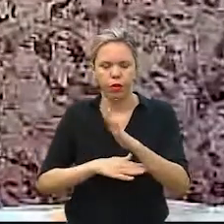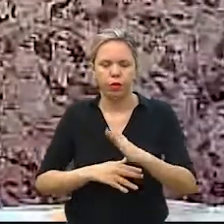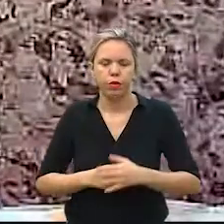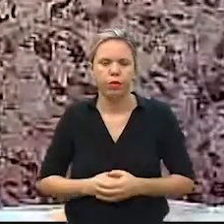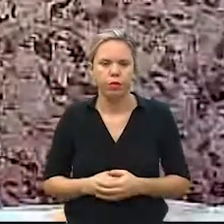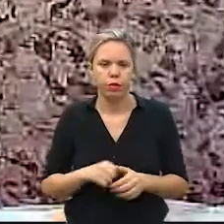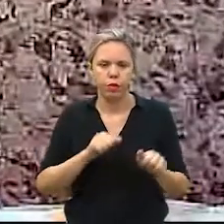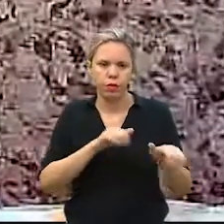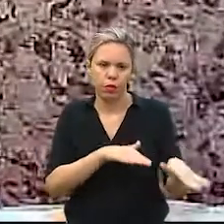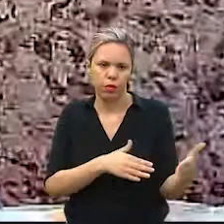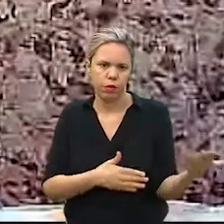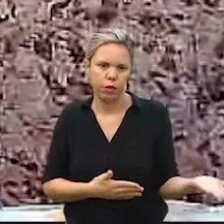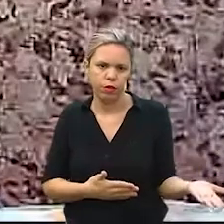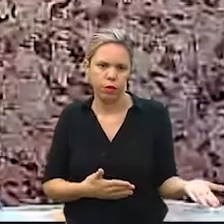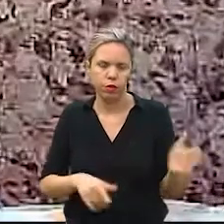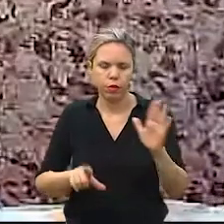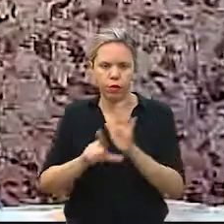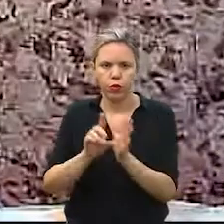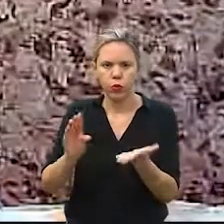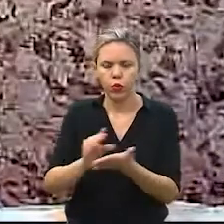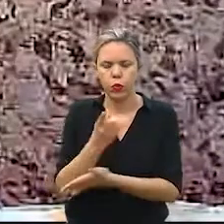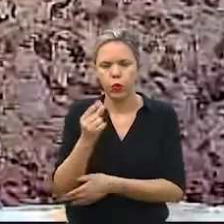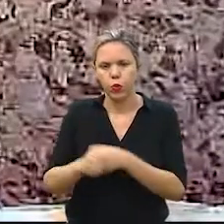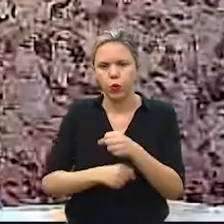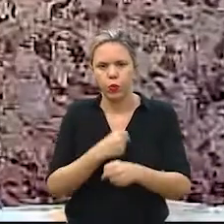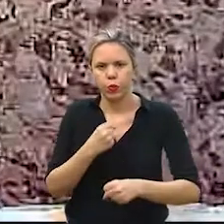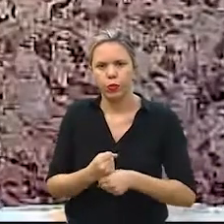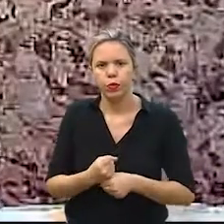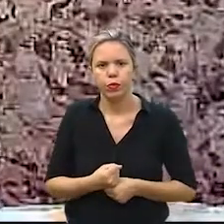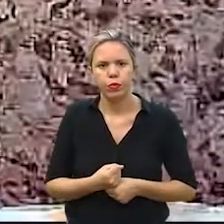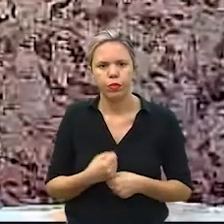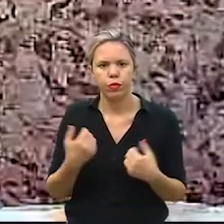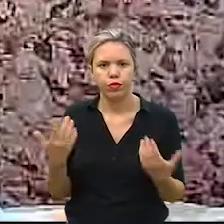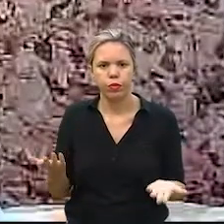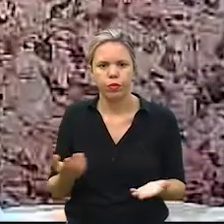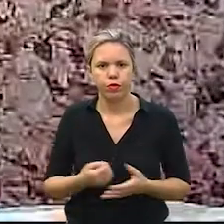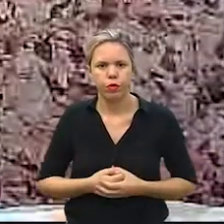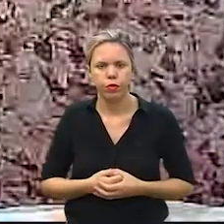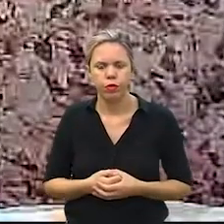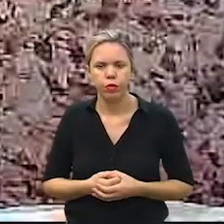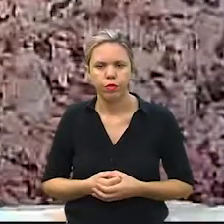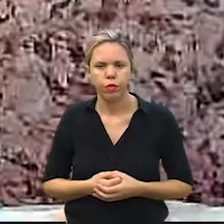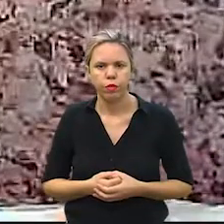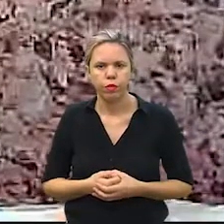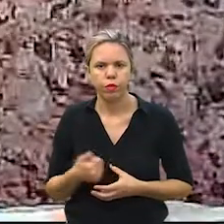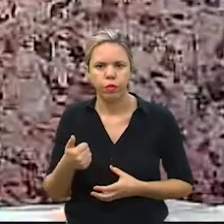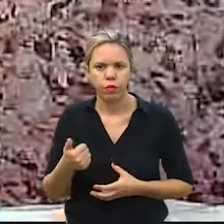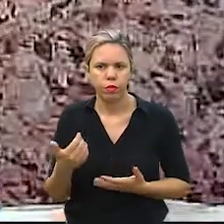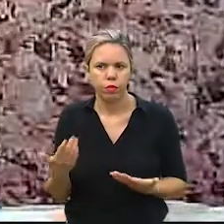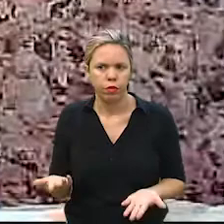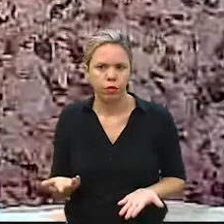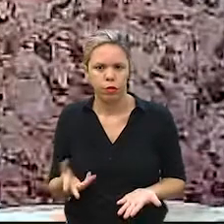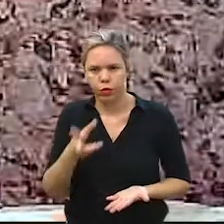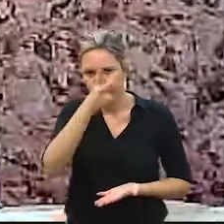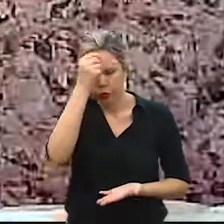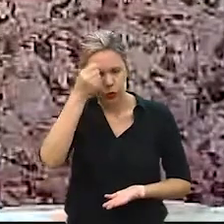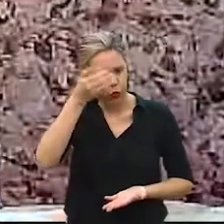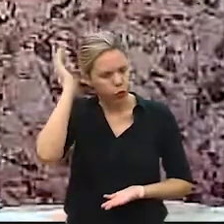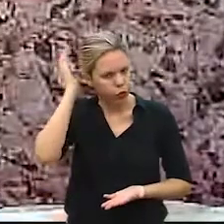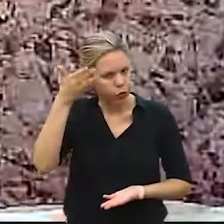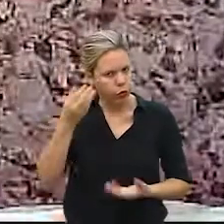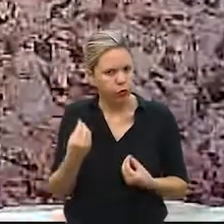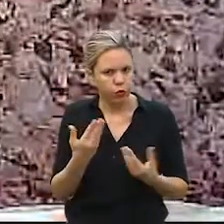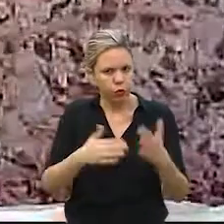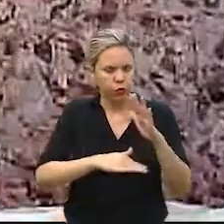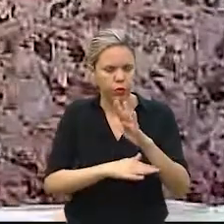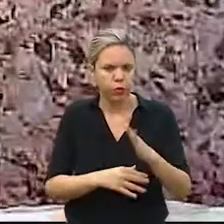Legislativo em setembro, quanto à lei orçamentária anual, serão as primeiras que o prefeito Dário vai encaminhar para a